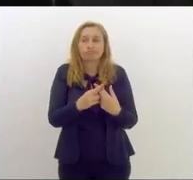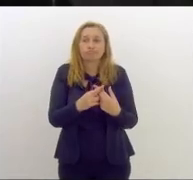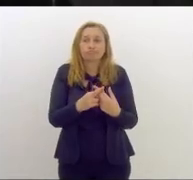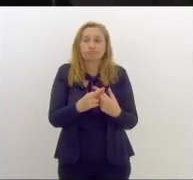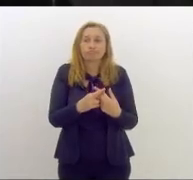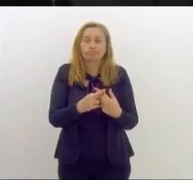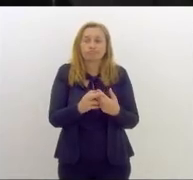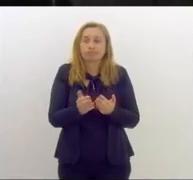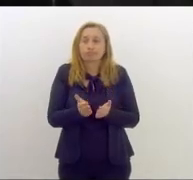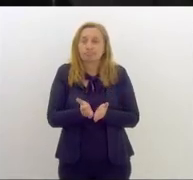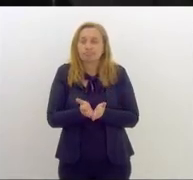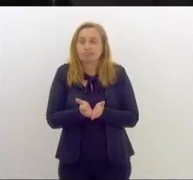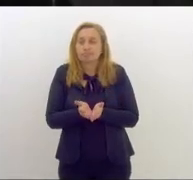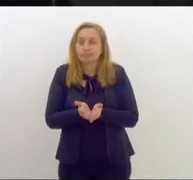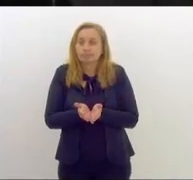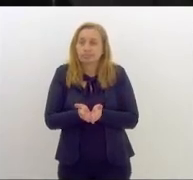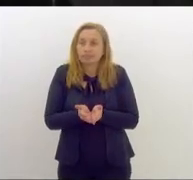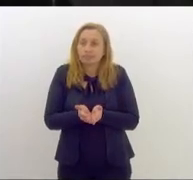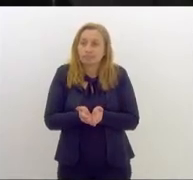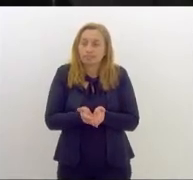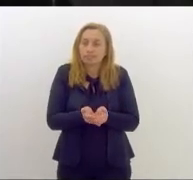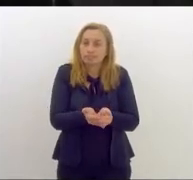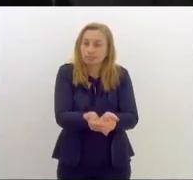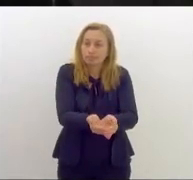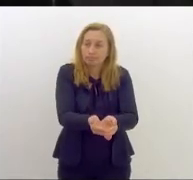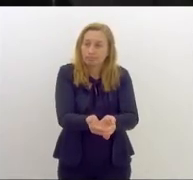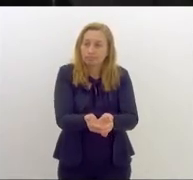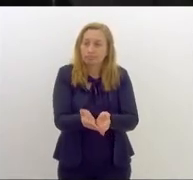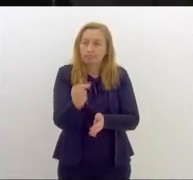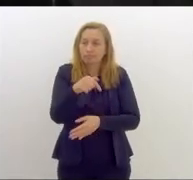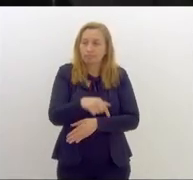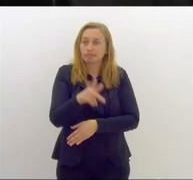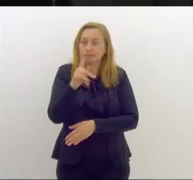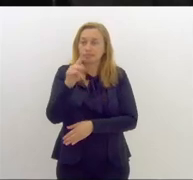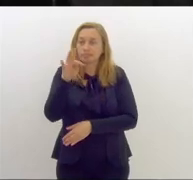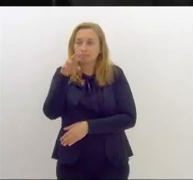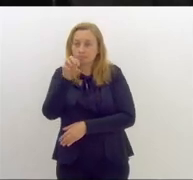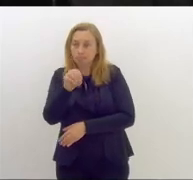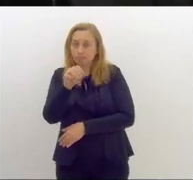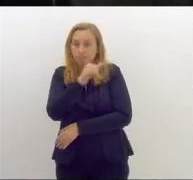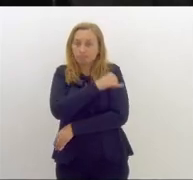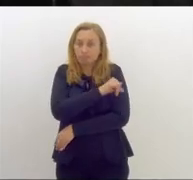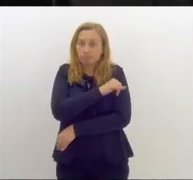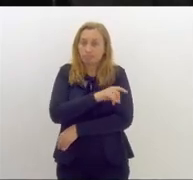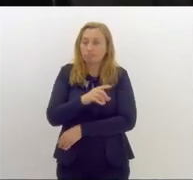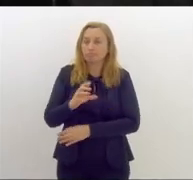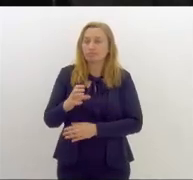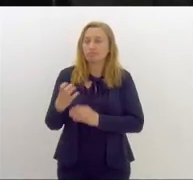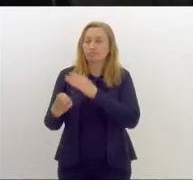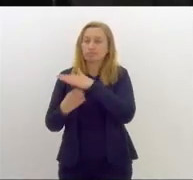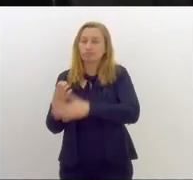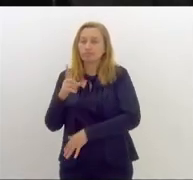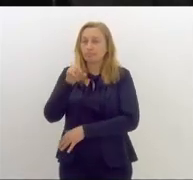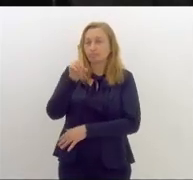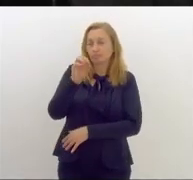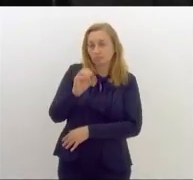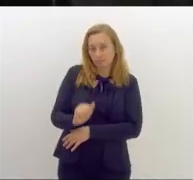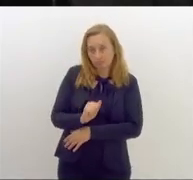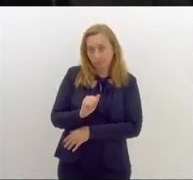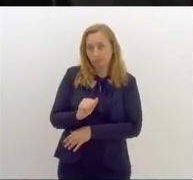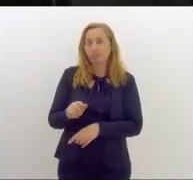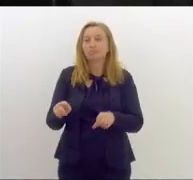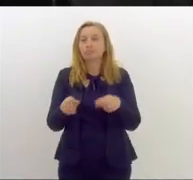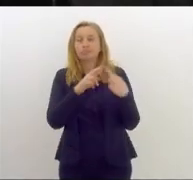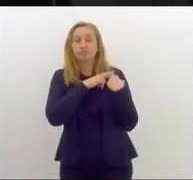a Traque não atraca aqui no porto do Rio de Janeiro da companhia Docas tem a